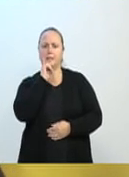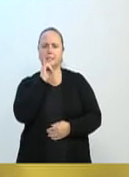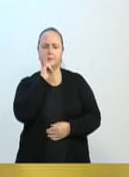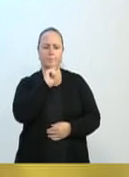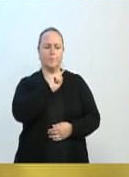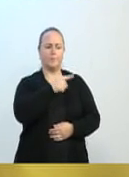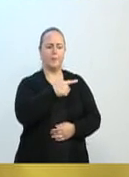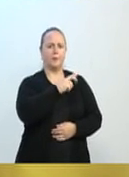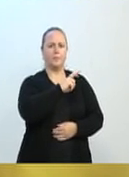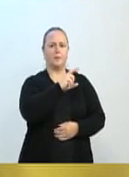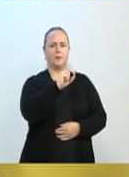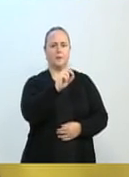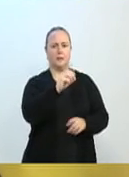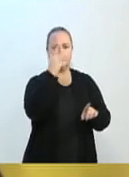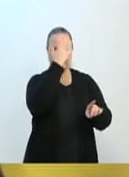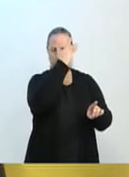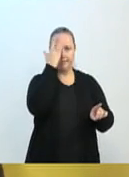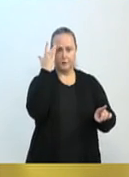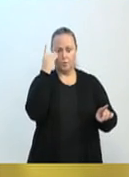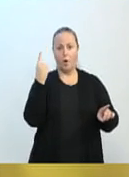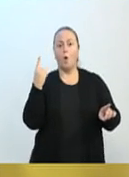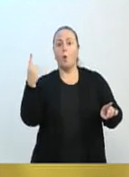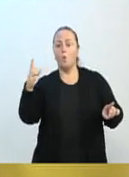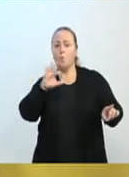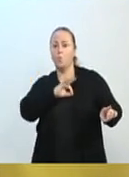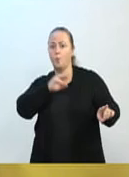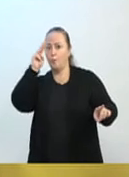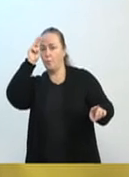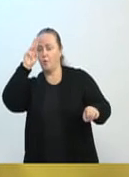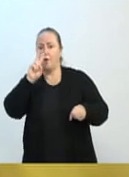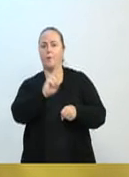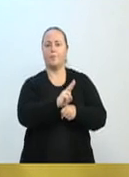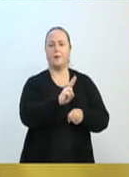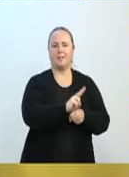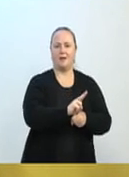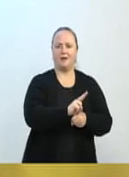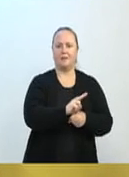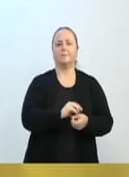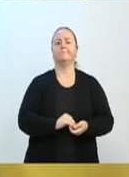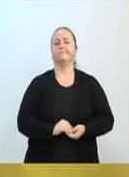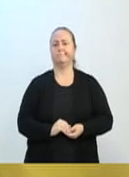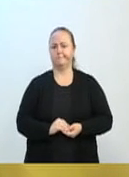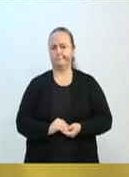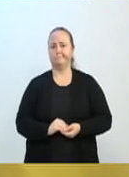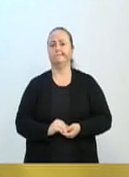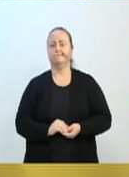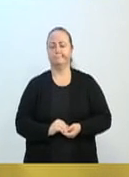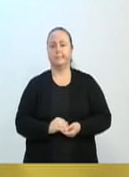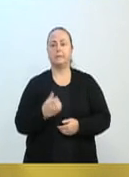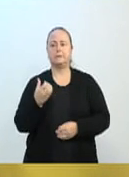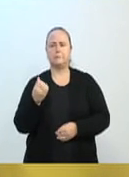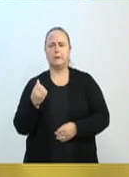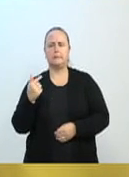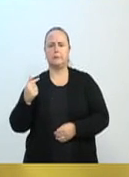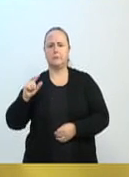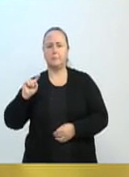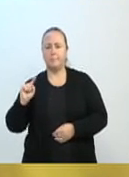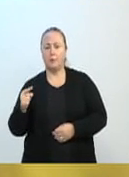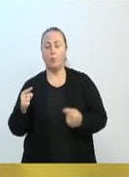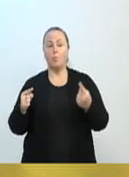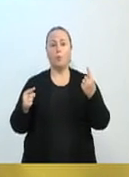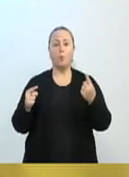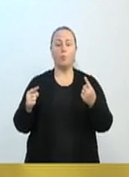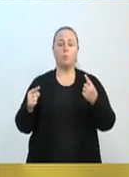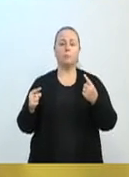habitantes um policial militar e para cada 6 7 mil habitantes um policial